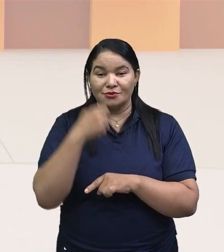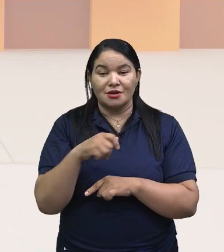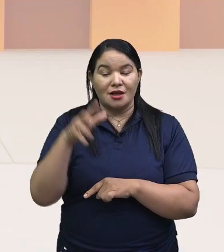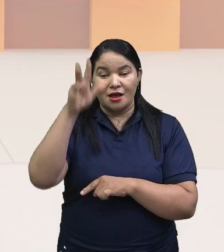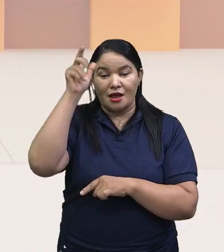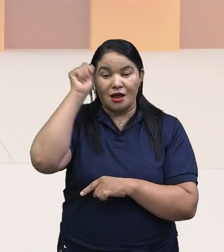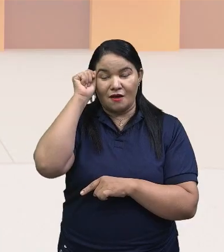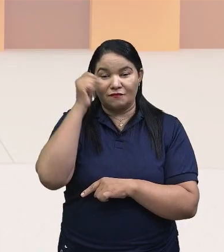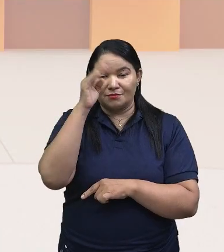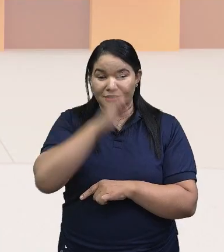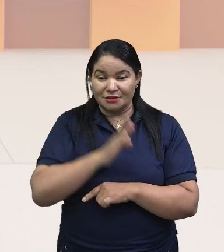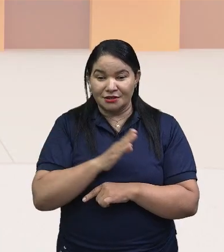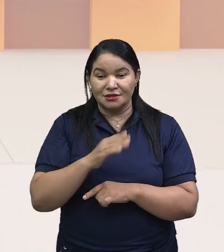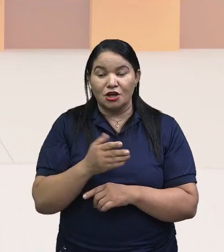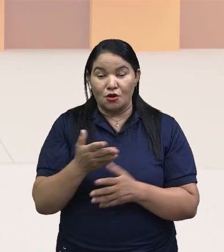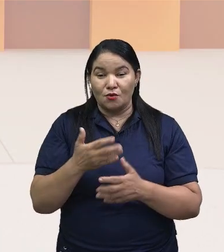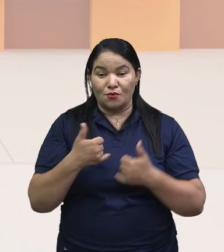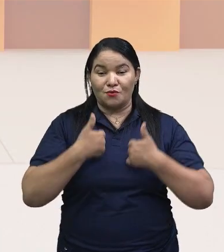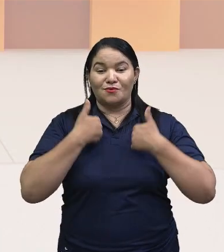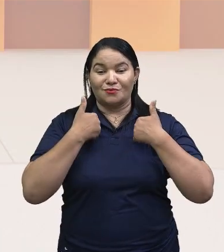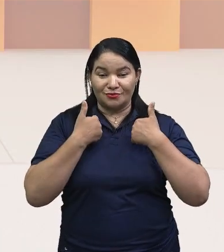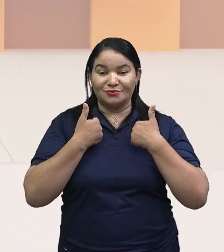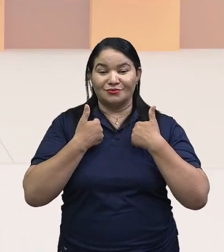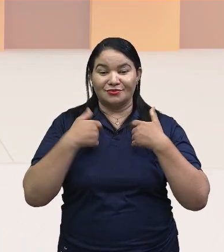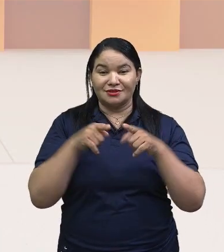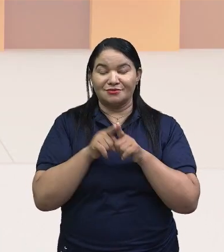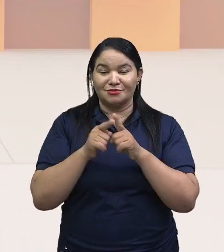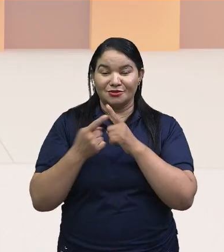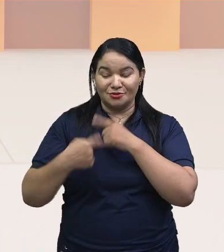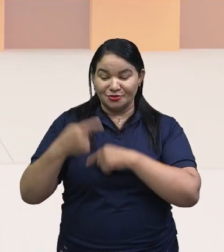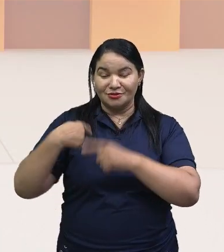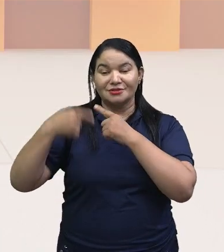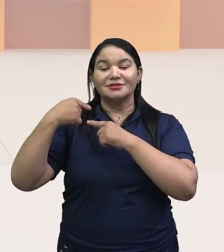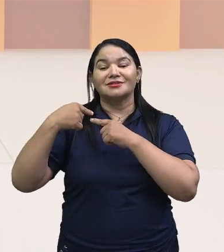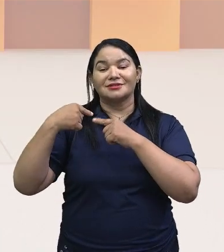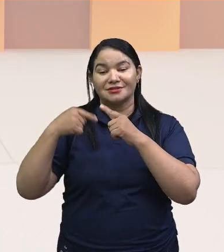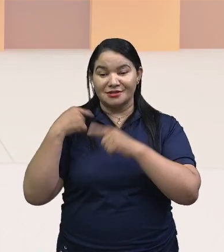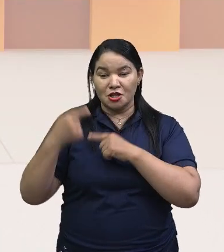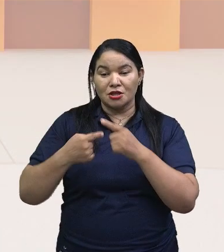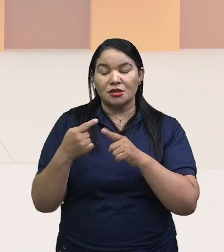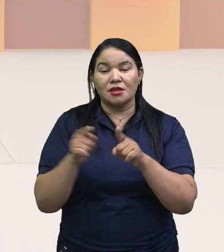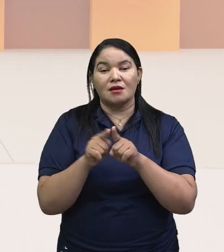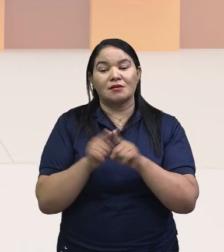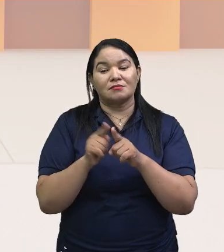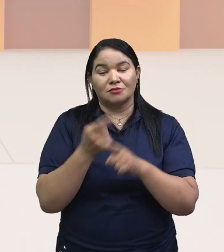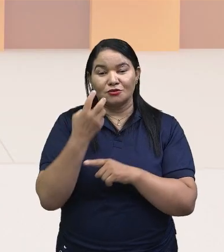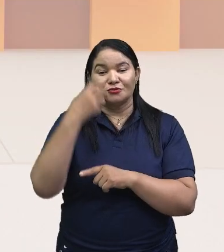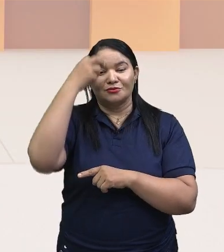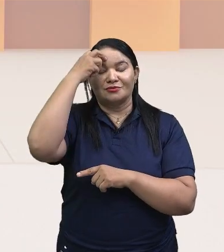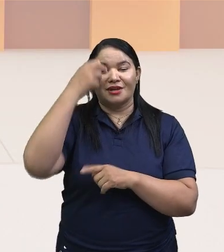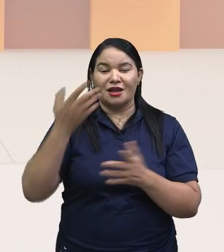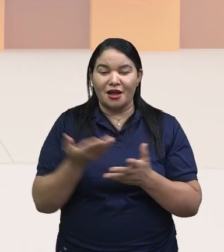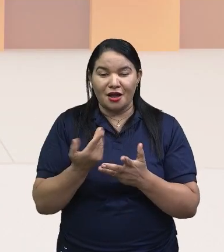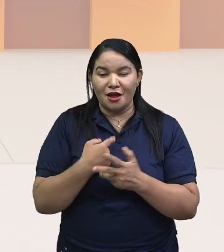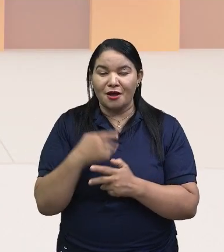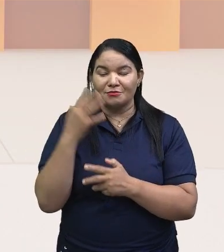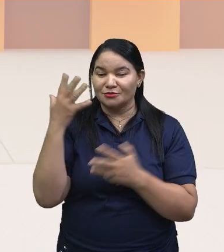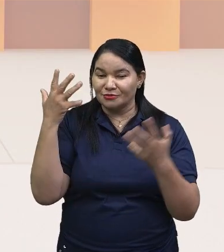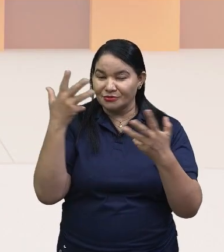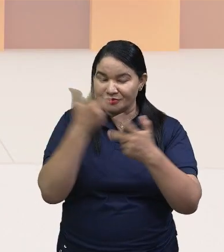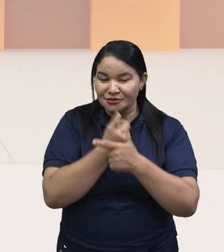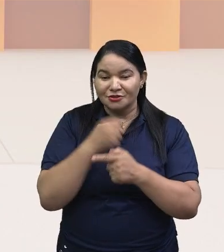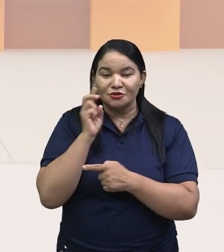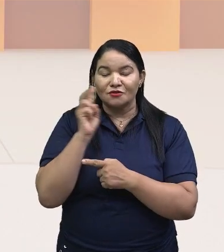promovendo o orgulho de sua ancestralidade e herança cultural, né? E aí é algo bonito da gente observar